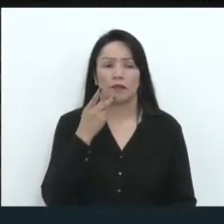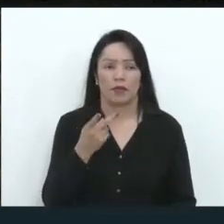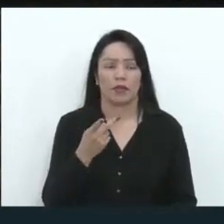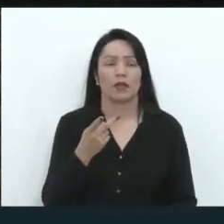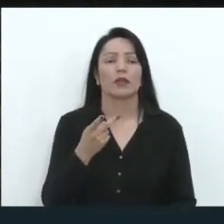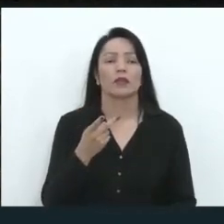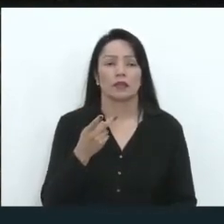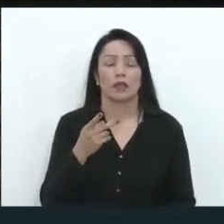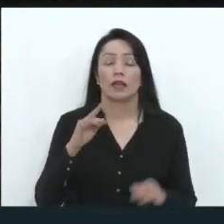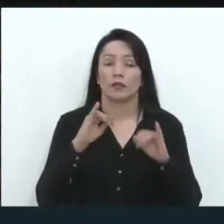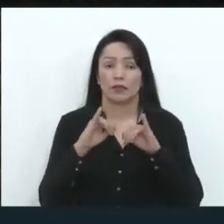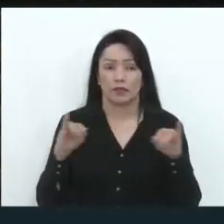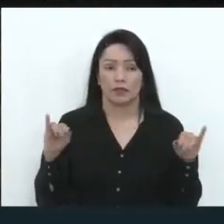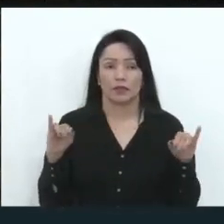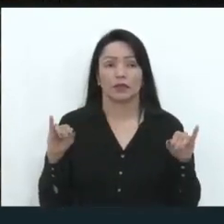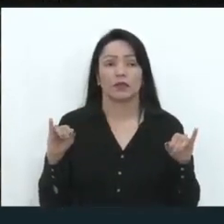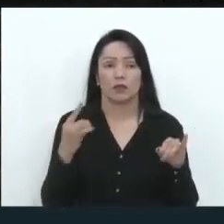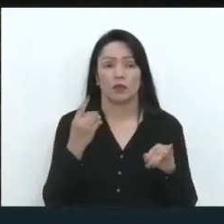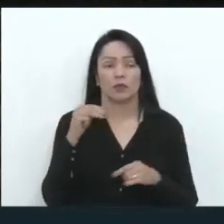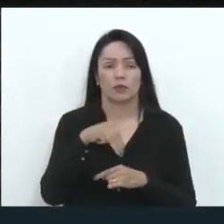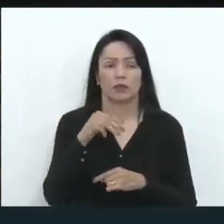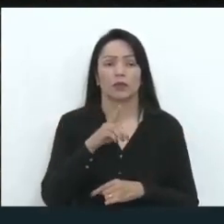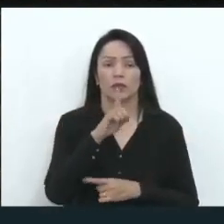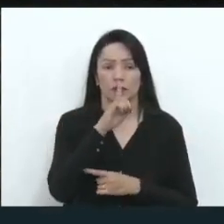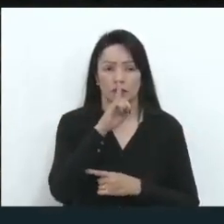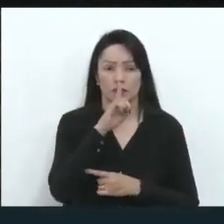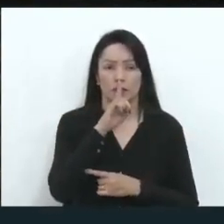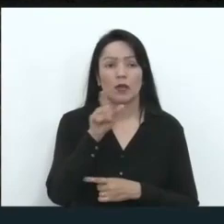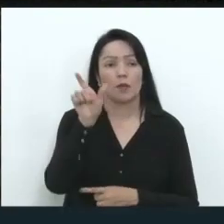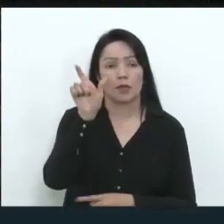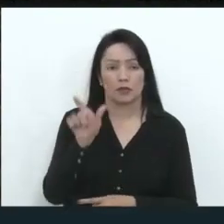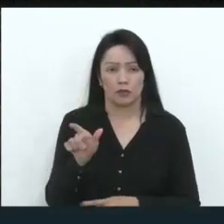e reforçar. Esse um minuto de silêncio é um minuto de alguém